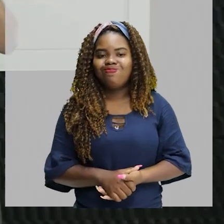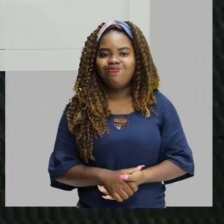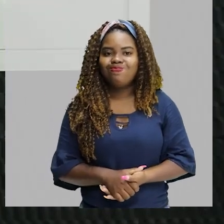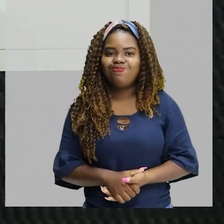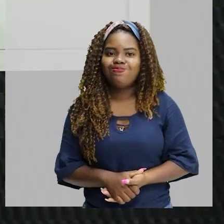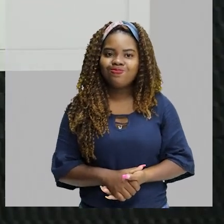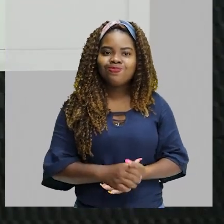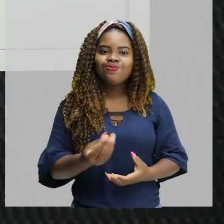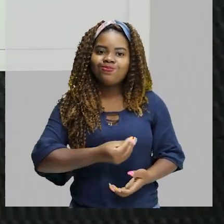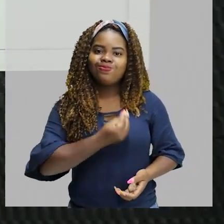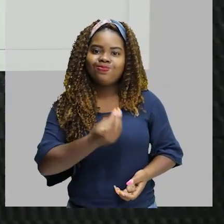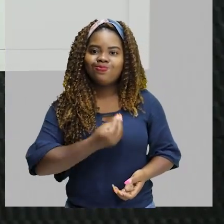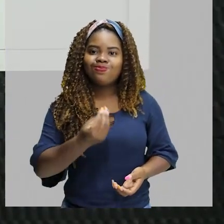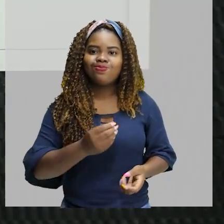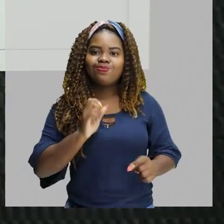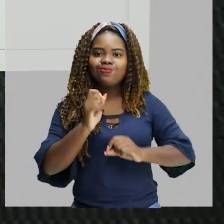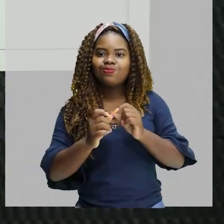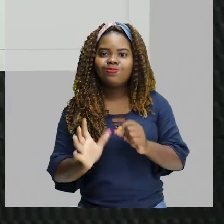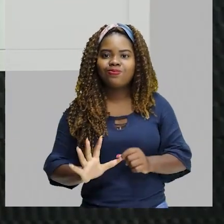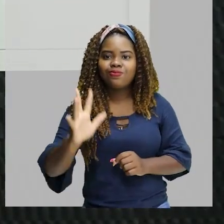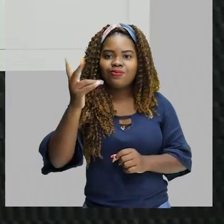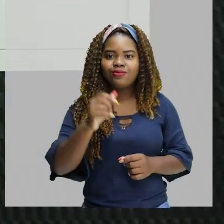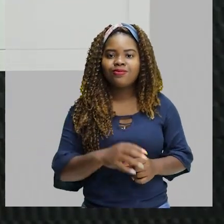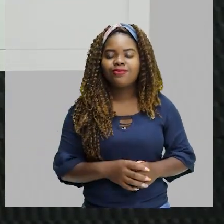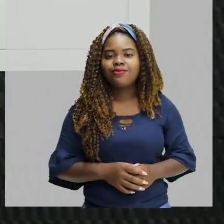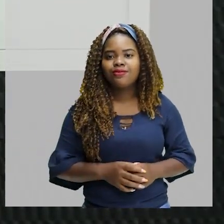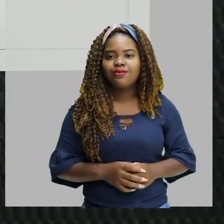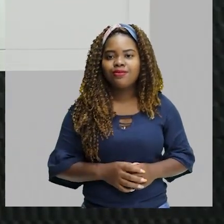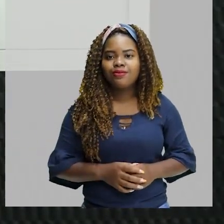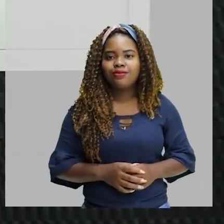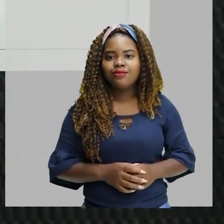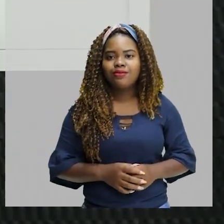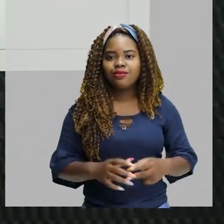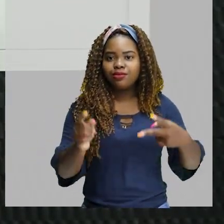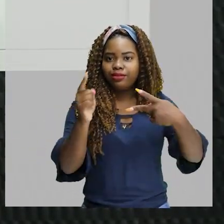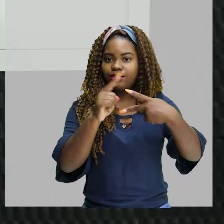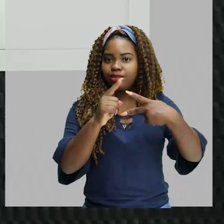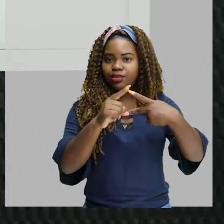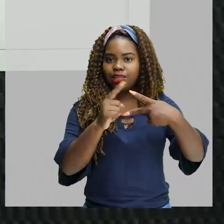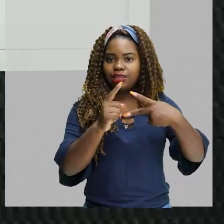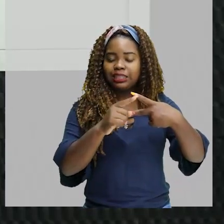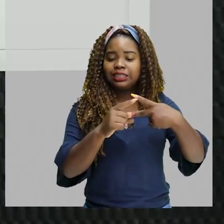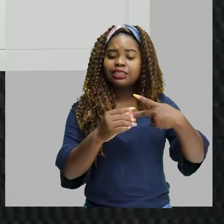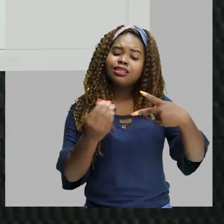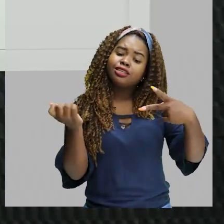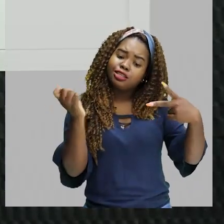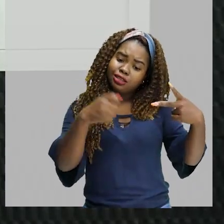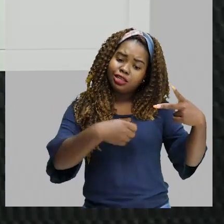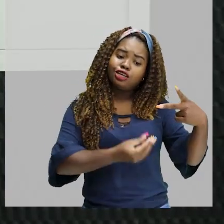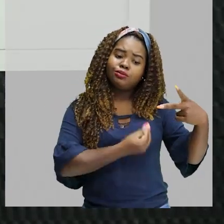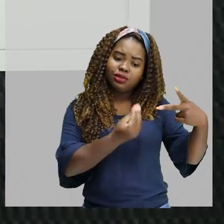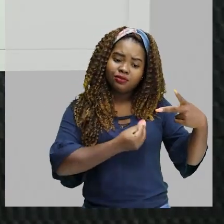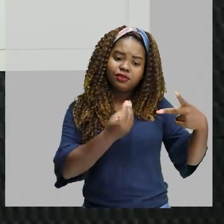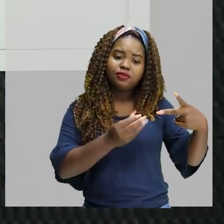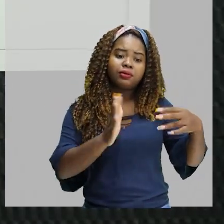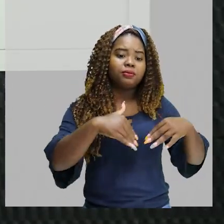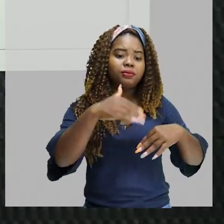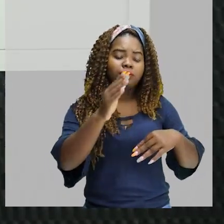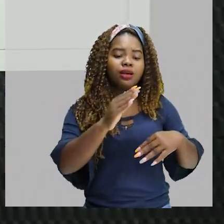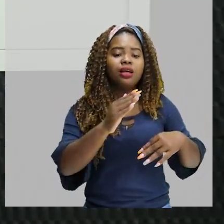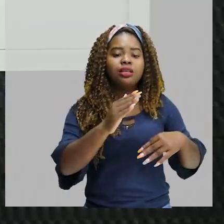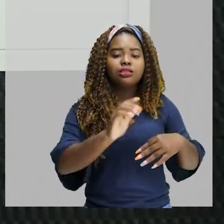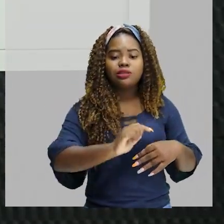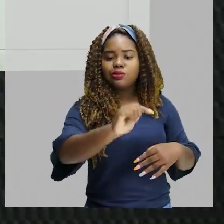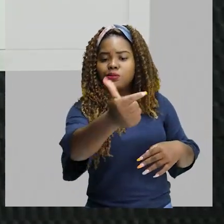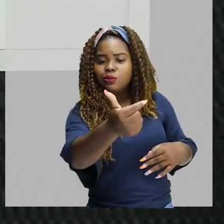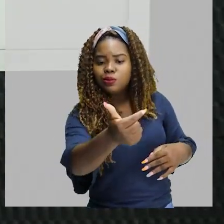certo? Esta vida inautêntica é aquela que você passa a viver mais a vida do outro do que a sua. Você